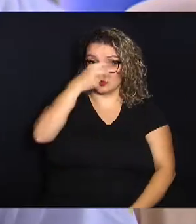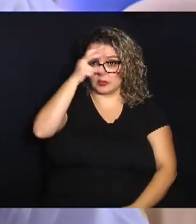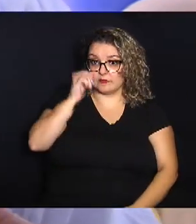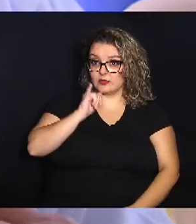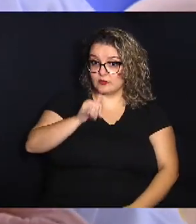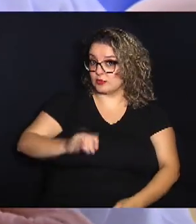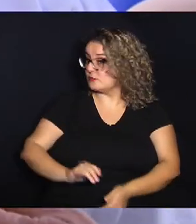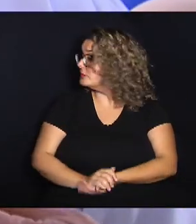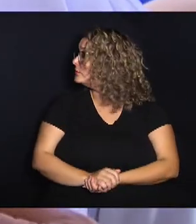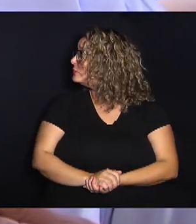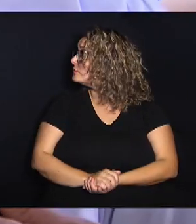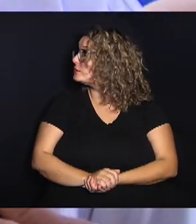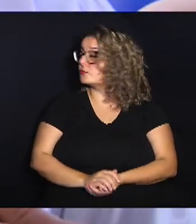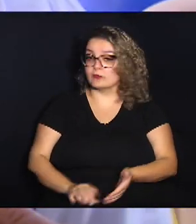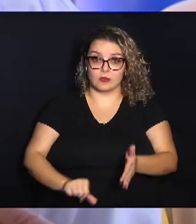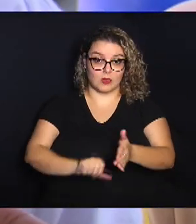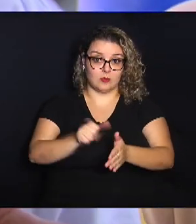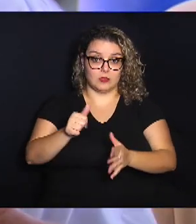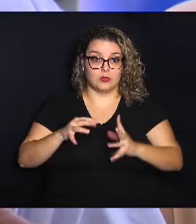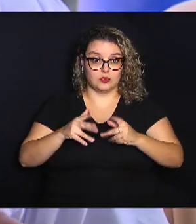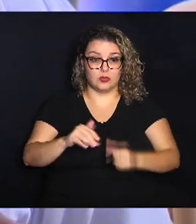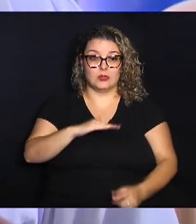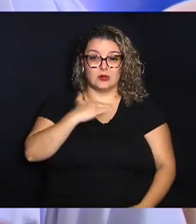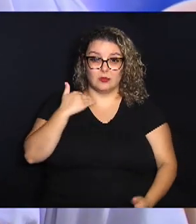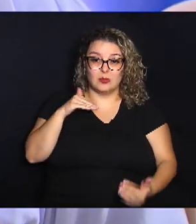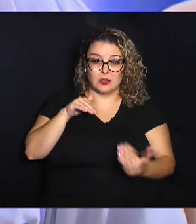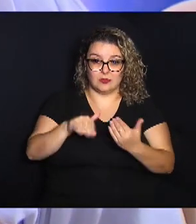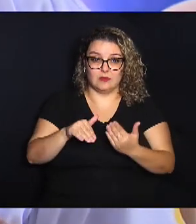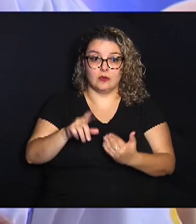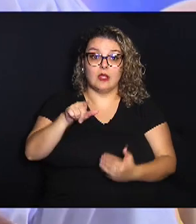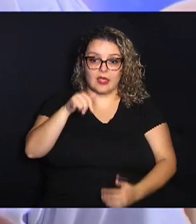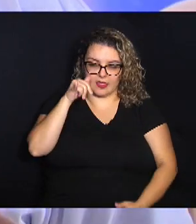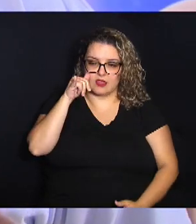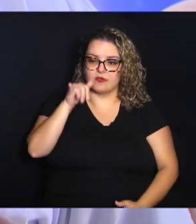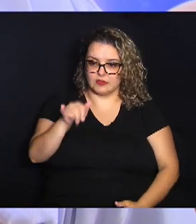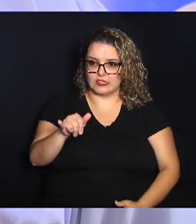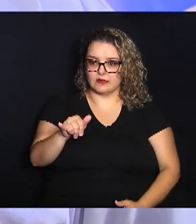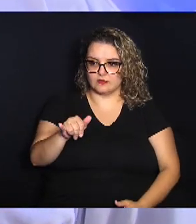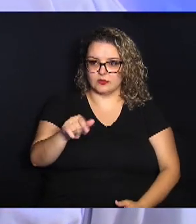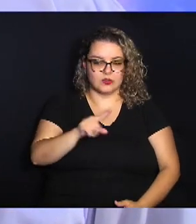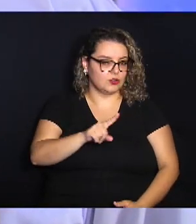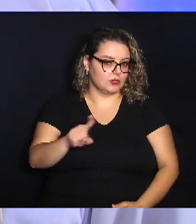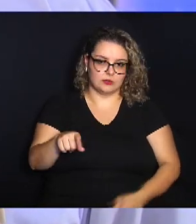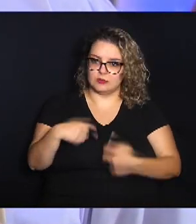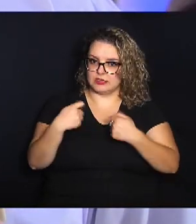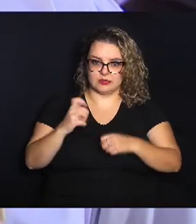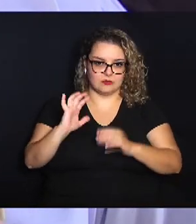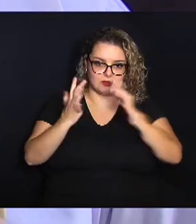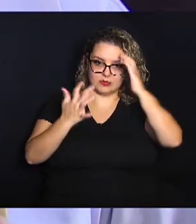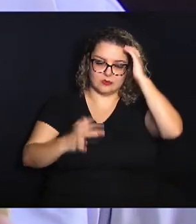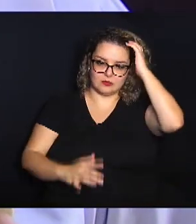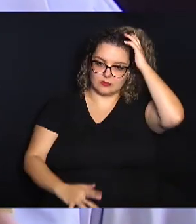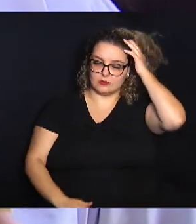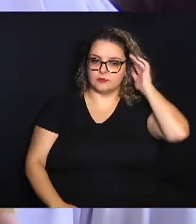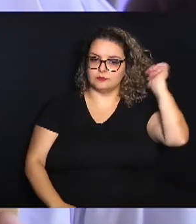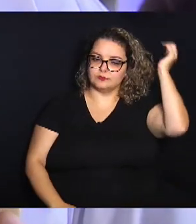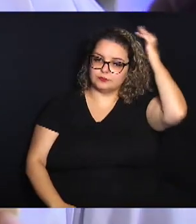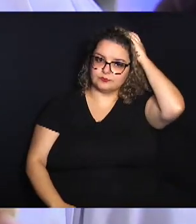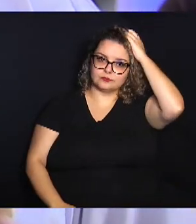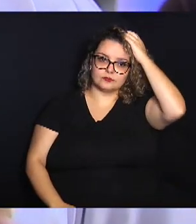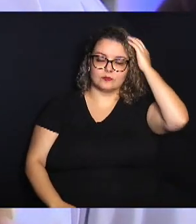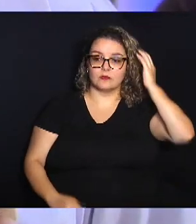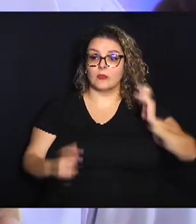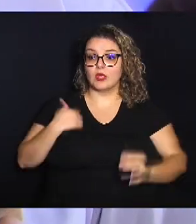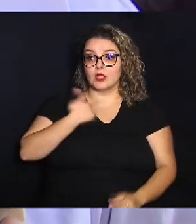só. Primeiro que toda morte no trânsito é evitável, não precisaria ter acontecido. E nós queremos conscientizar